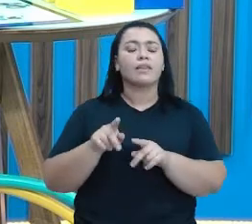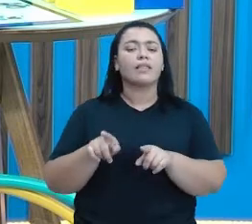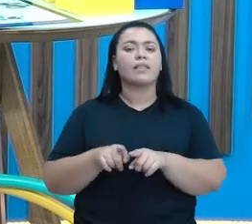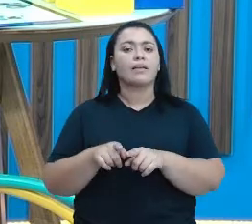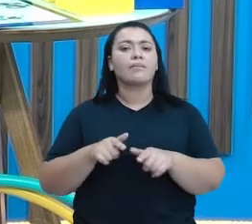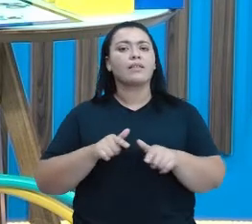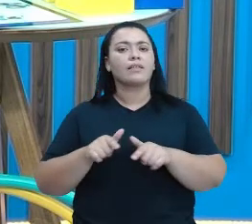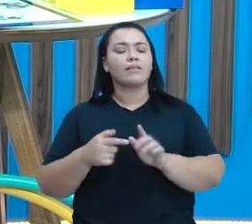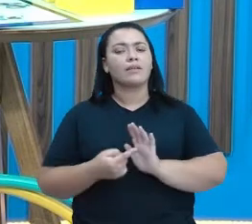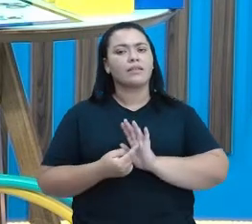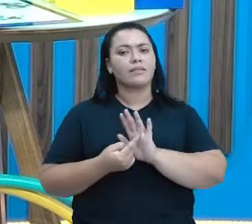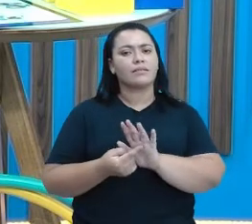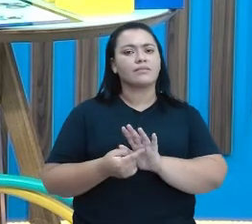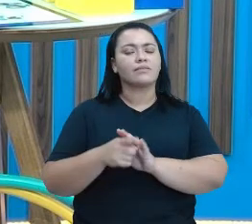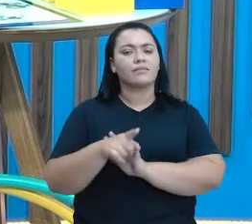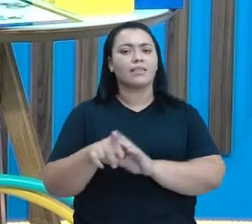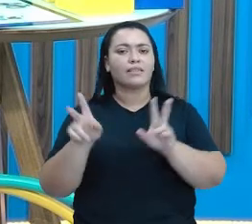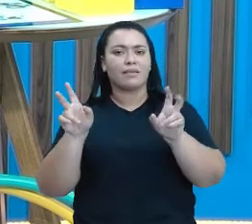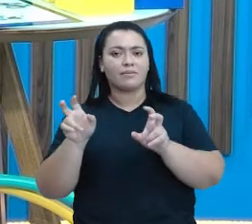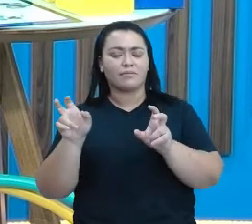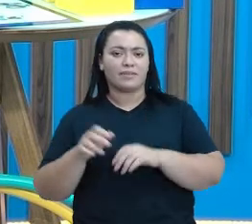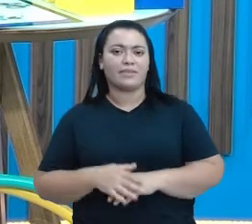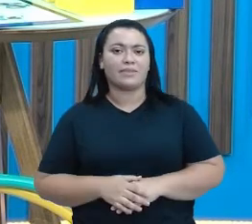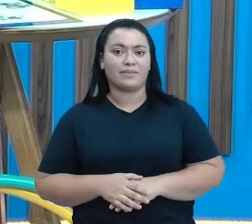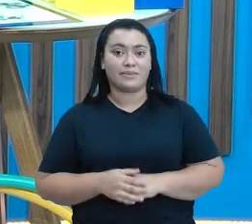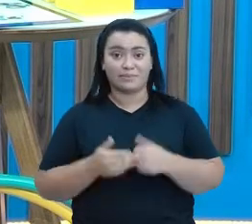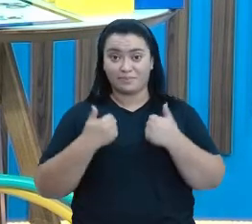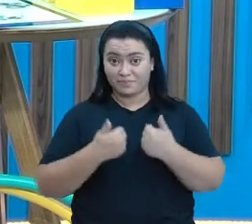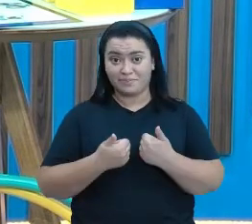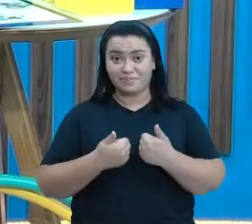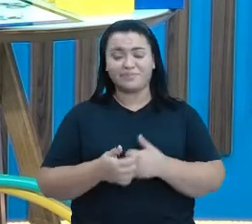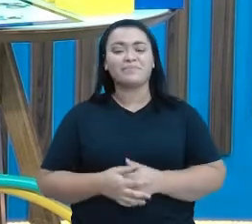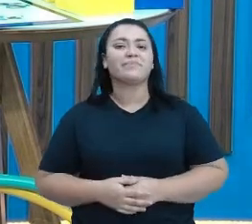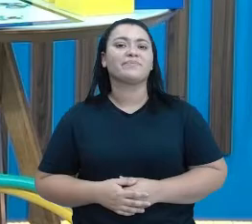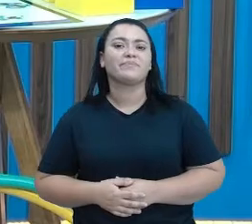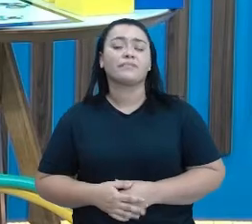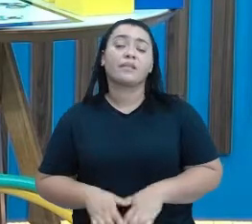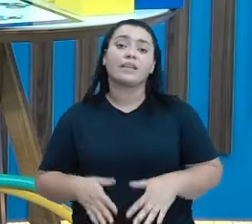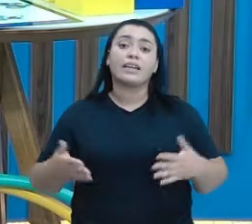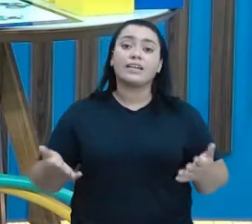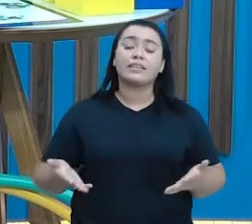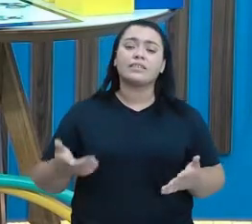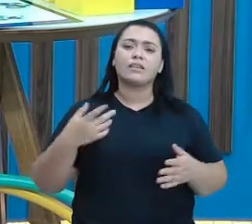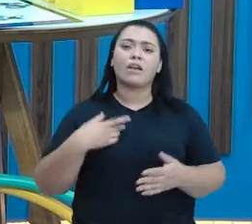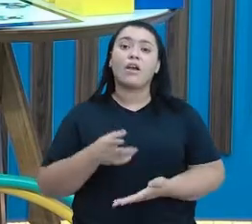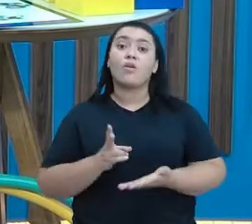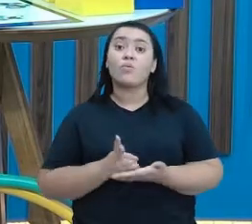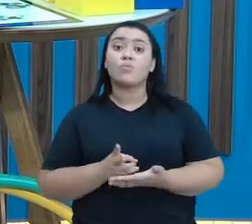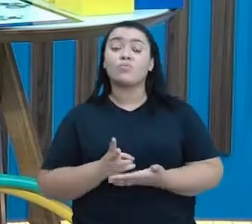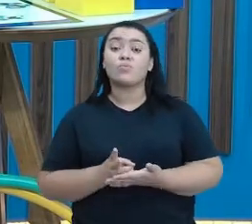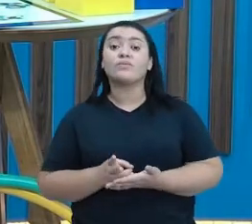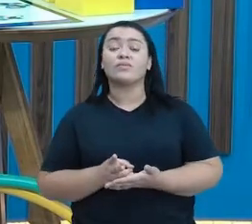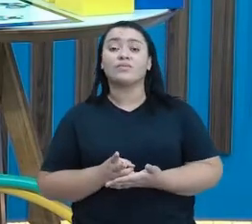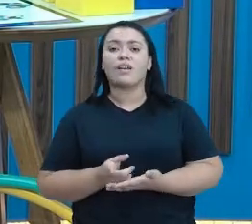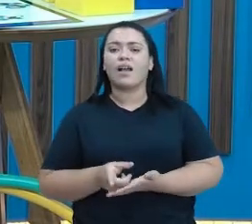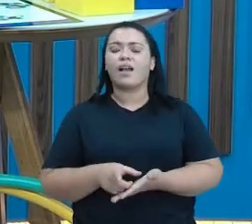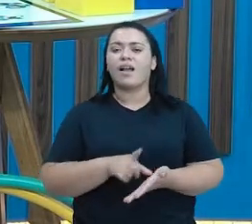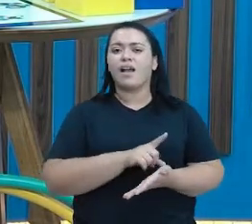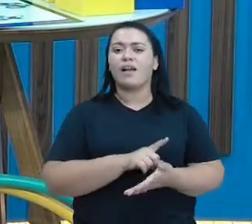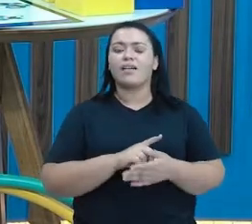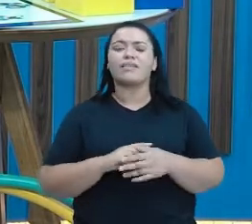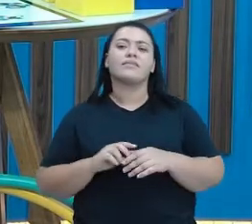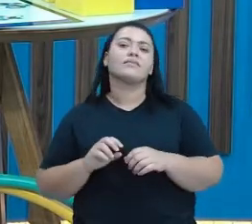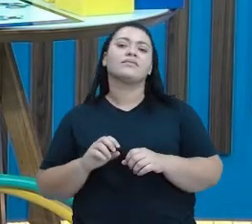trabalhar, trazer a temática aqui para você, tá ok? Bom, dando continuidade à nossa